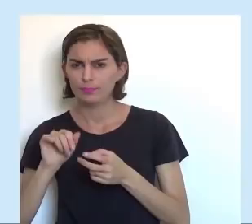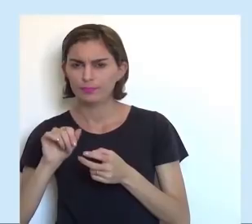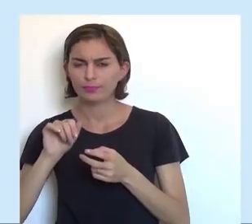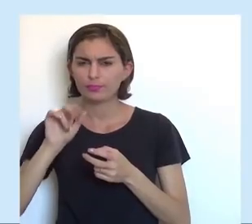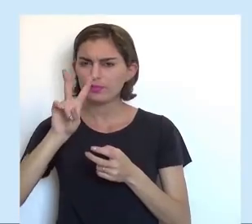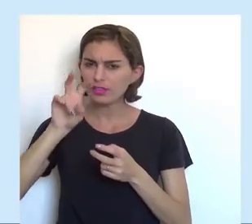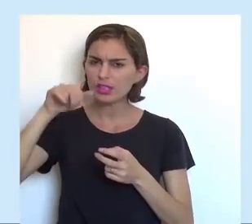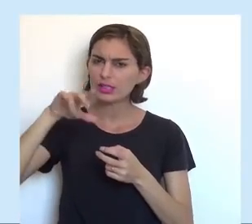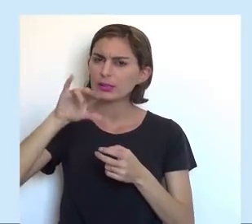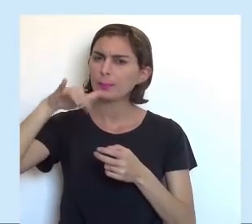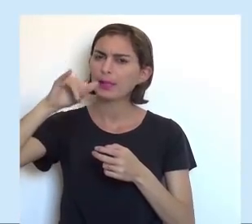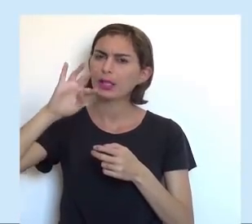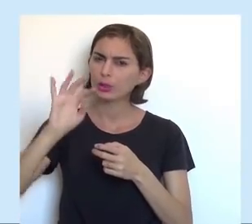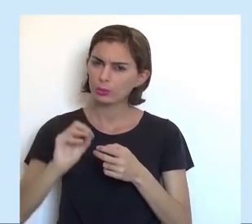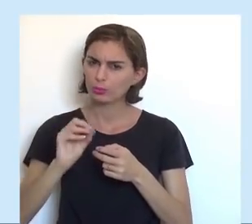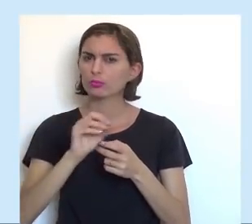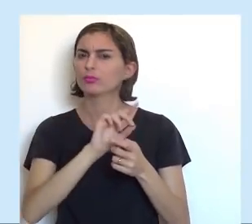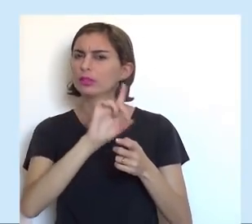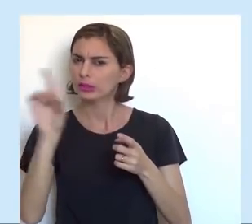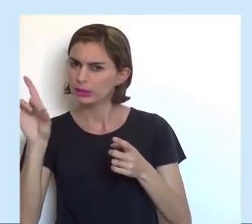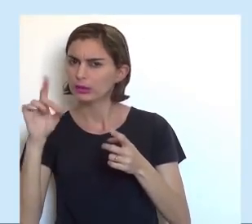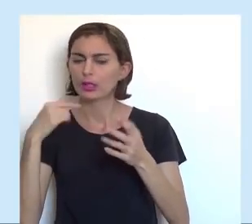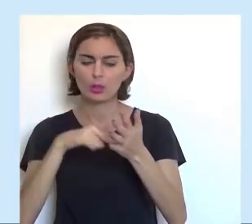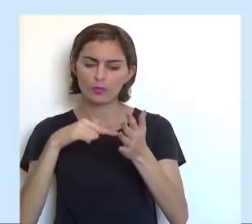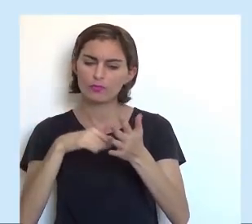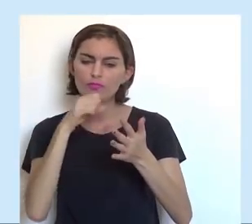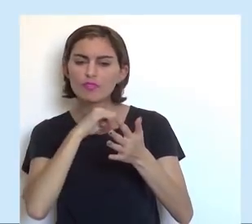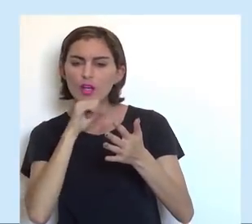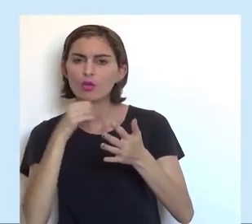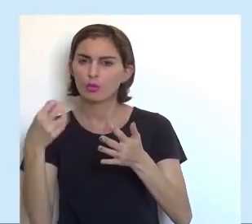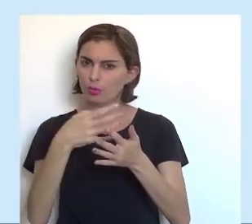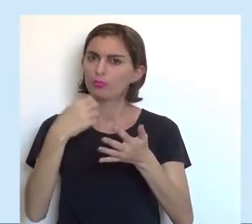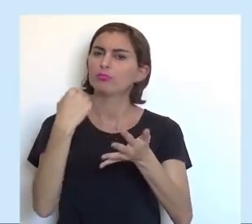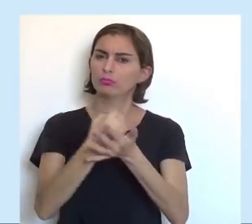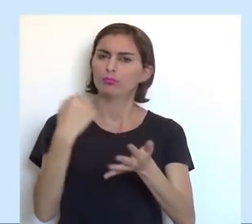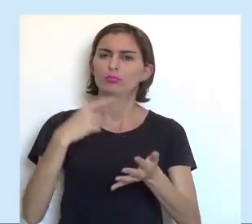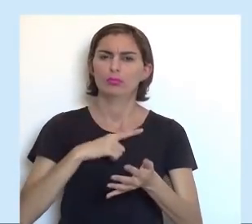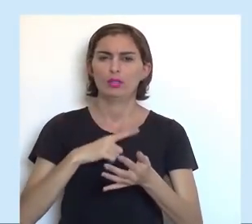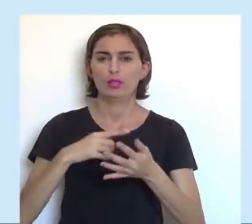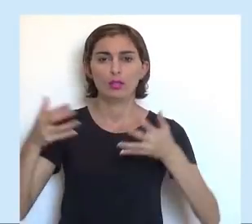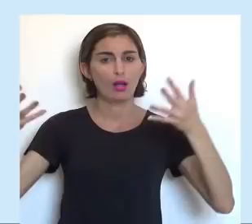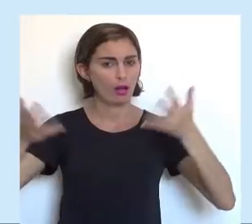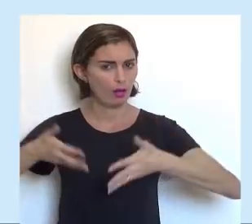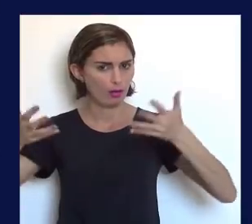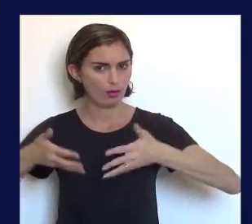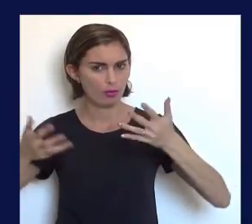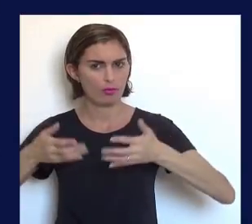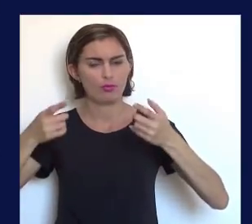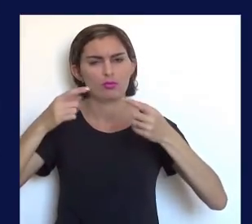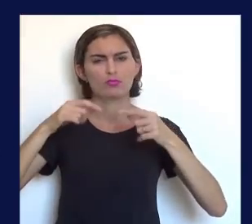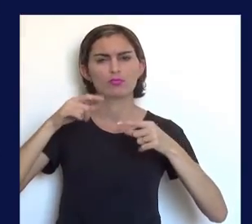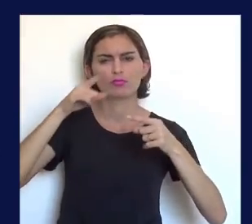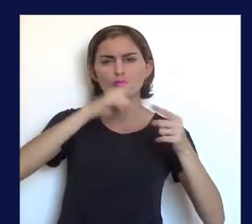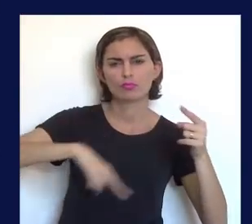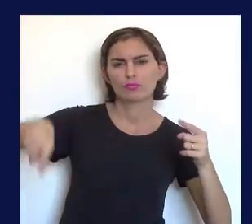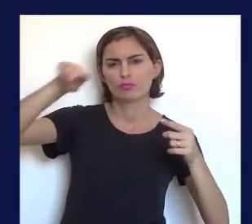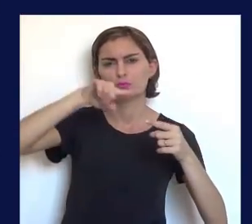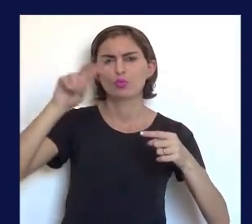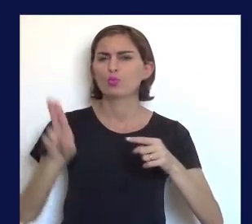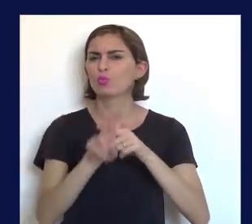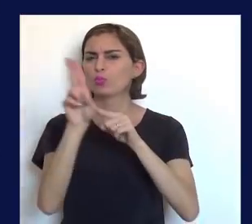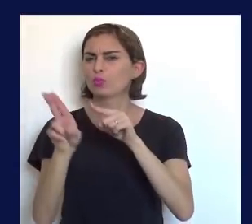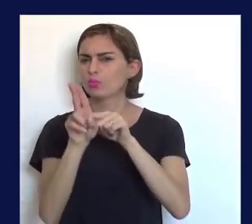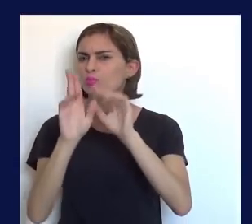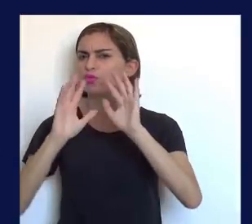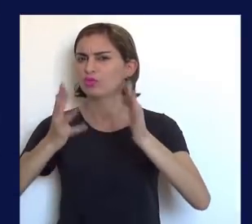recomendável que você o utilize o quanto antes, ok? Vamos agora para pneus usados. São os que